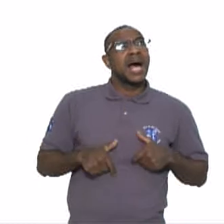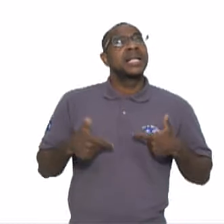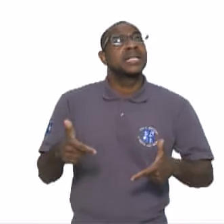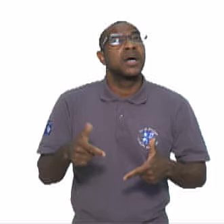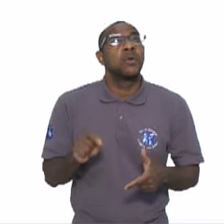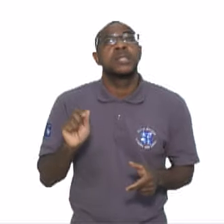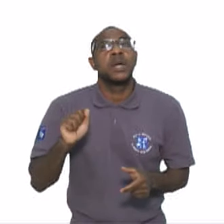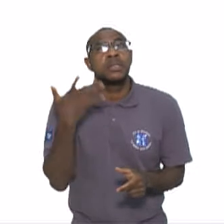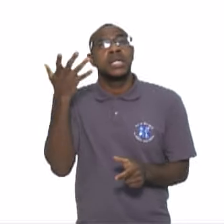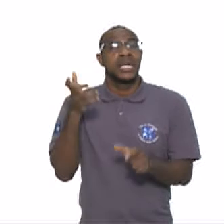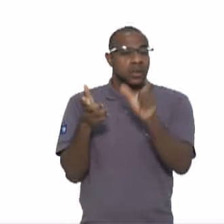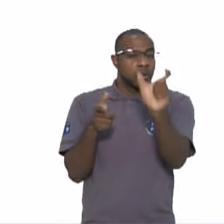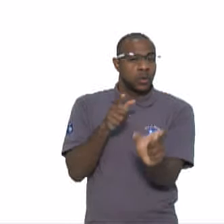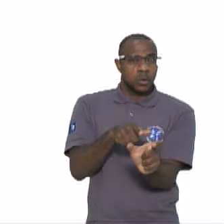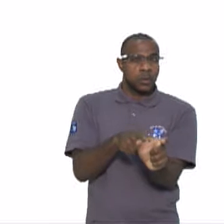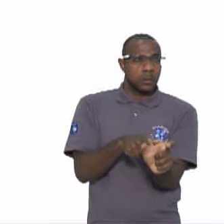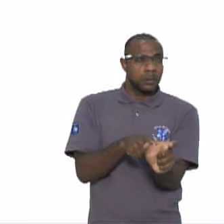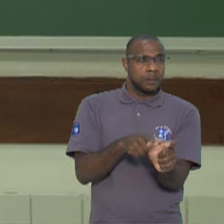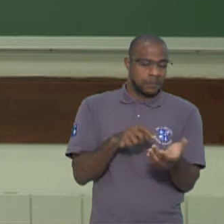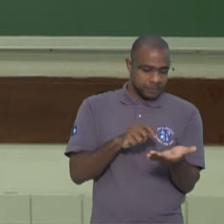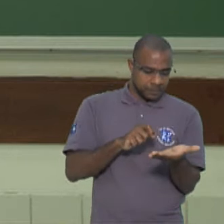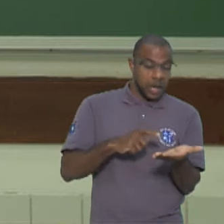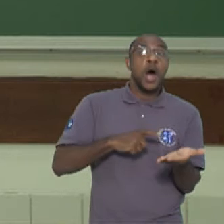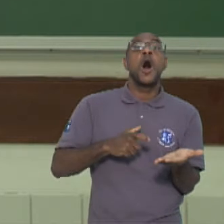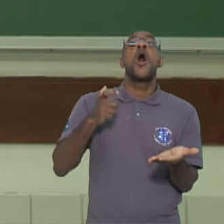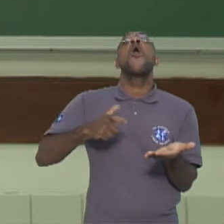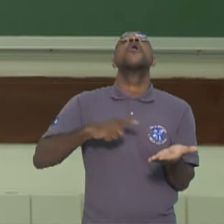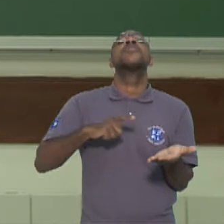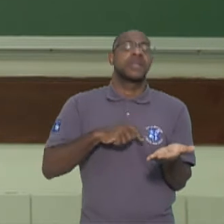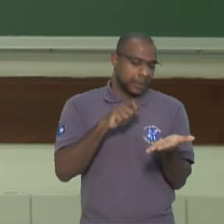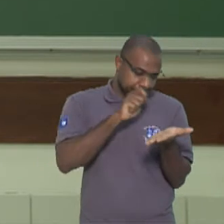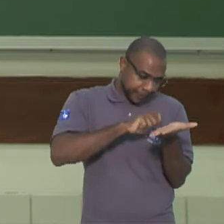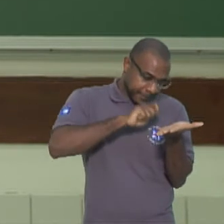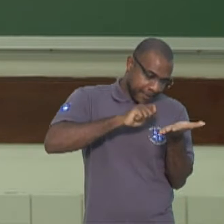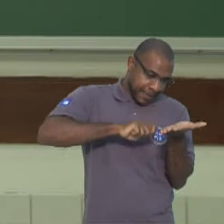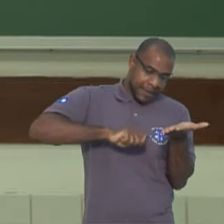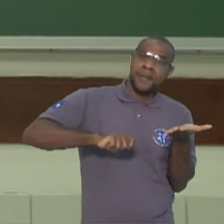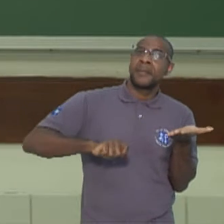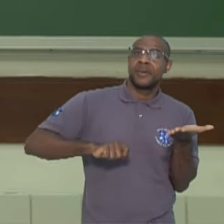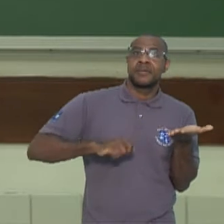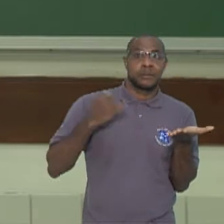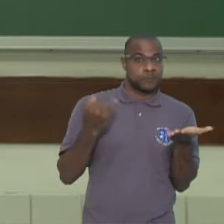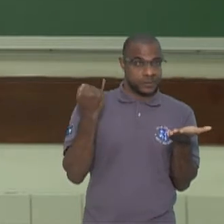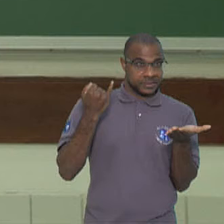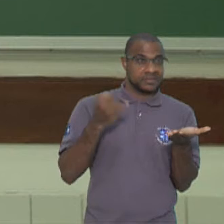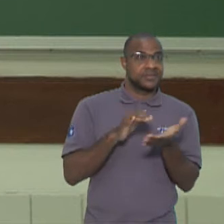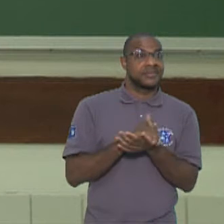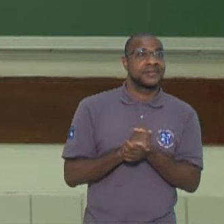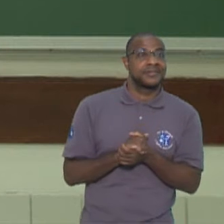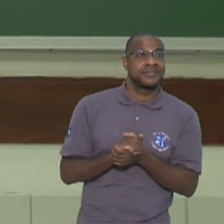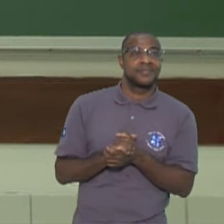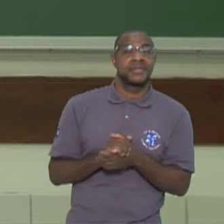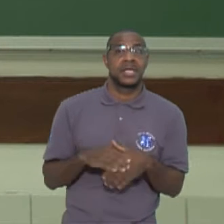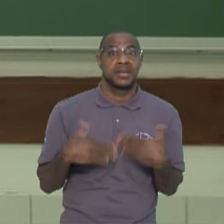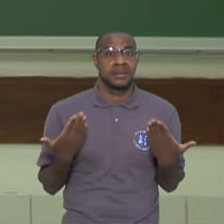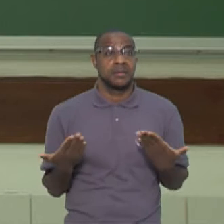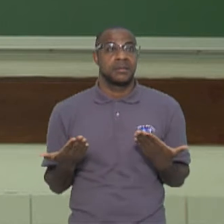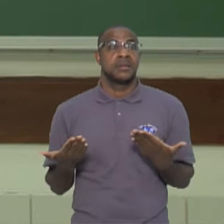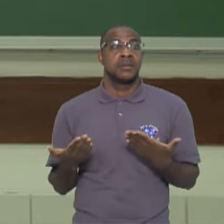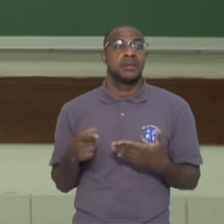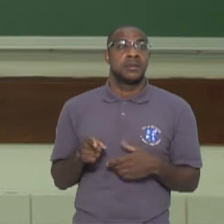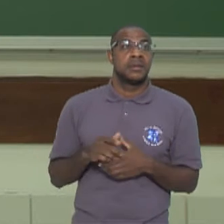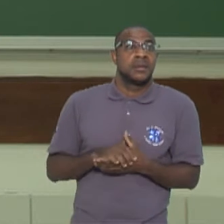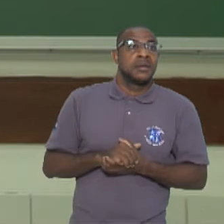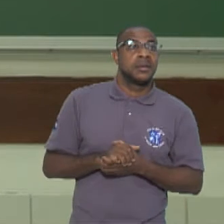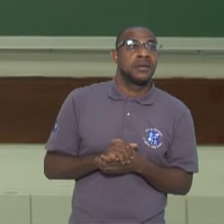com esse personagem e onde ele está. Pensar o ambiente também é bastante importante. Então assim, há